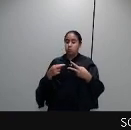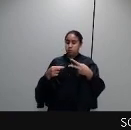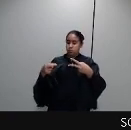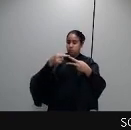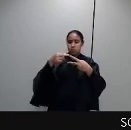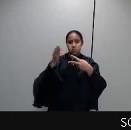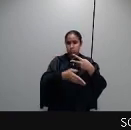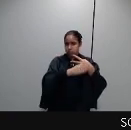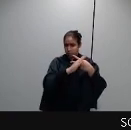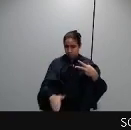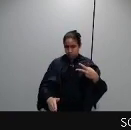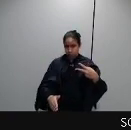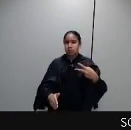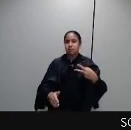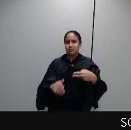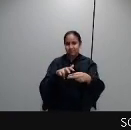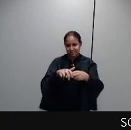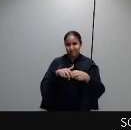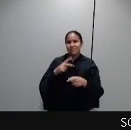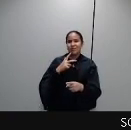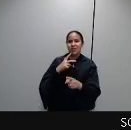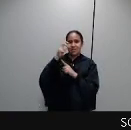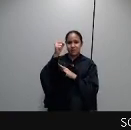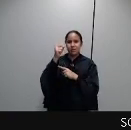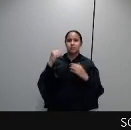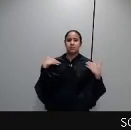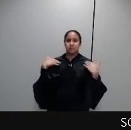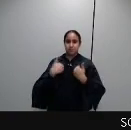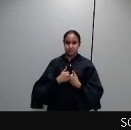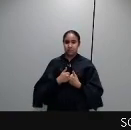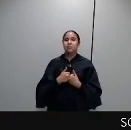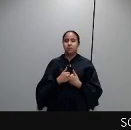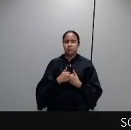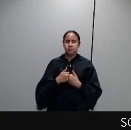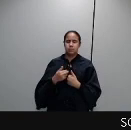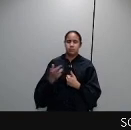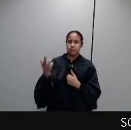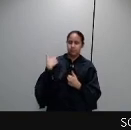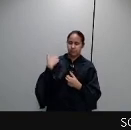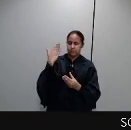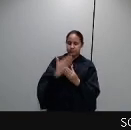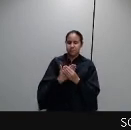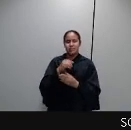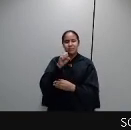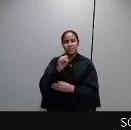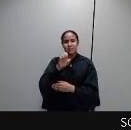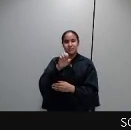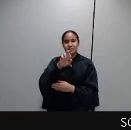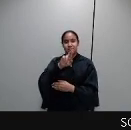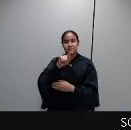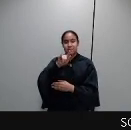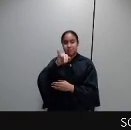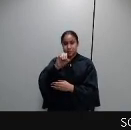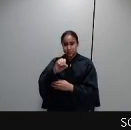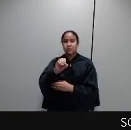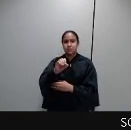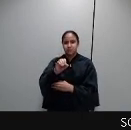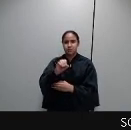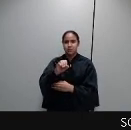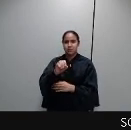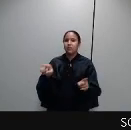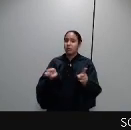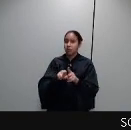vencidos os ministros relator e Sérgio Quina lavrará o acórdão o ministro Benedito